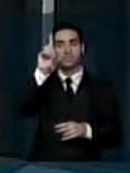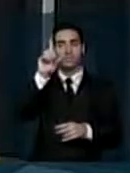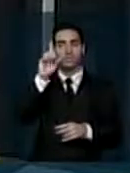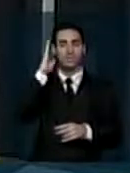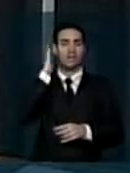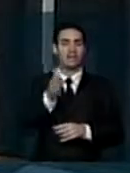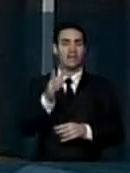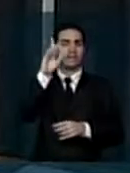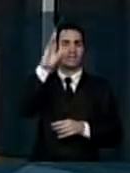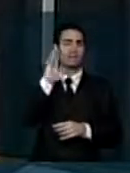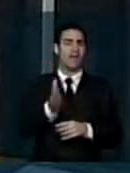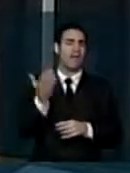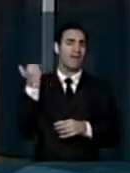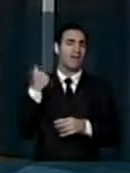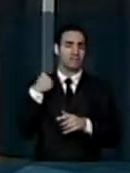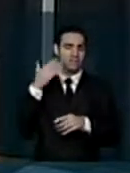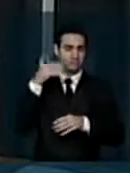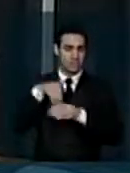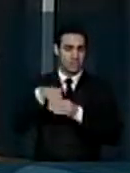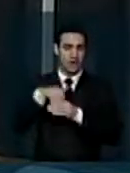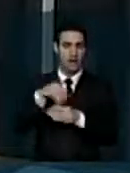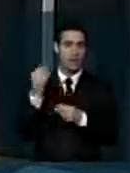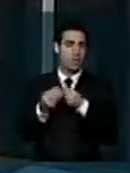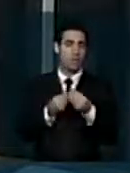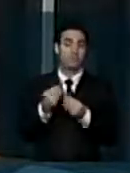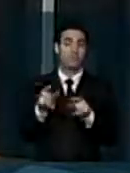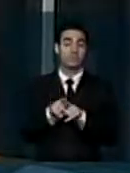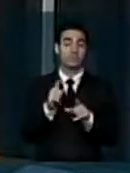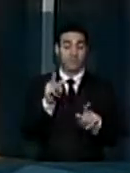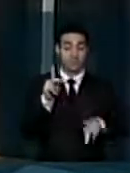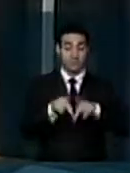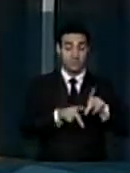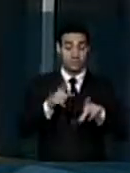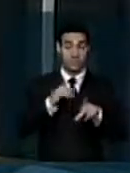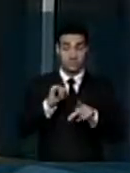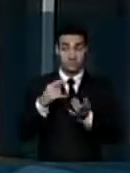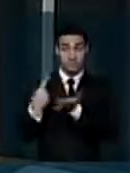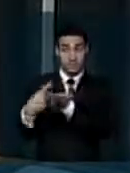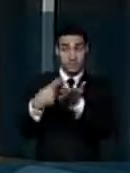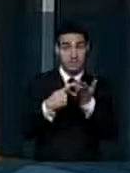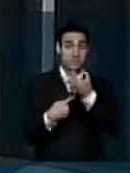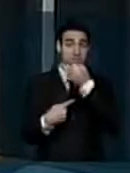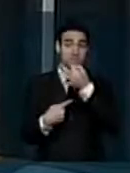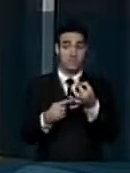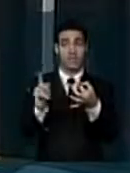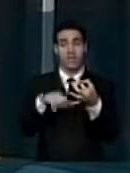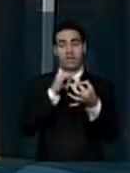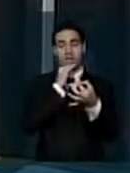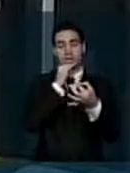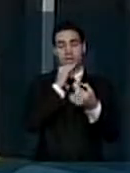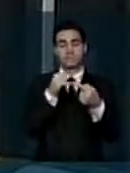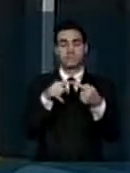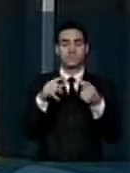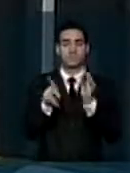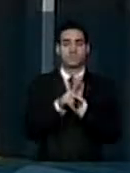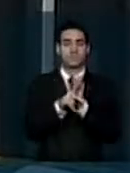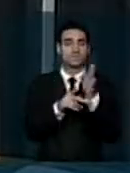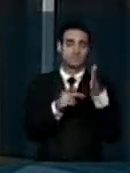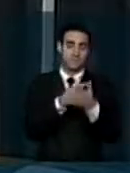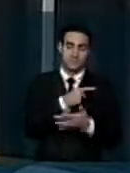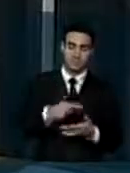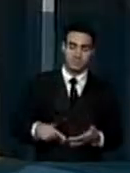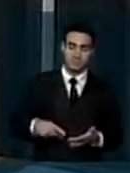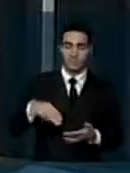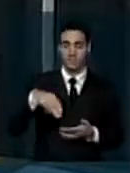Mostrando quando é que a gente se afirma como um povo, é quando tem uma causa comum, direta já, um exemplo. O presidente aqui dessa sessão,